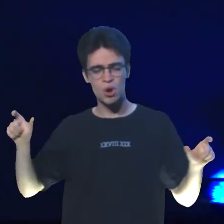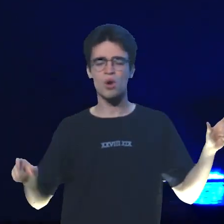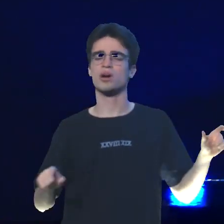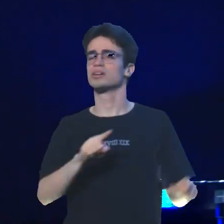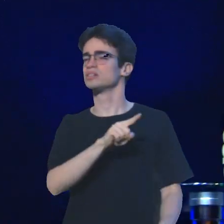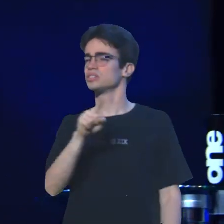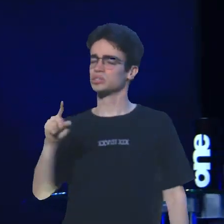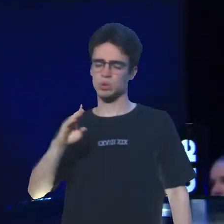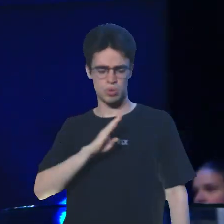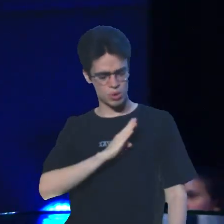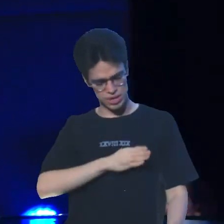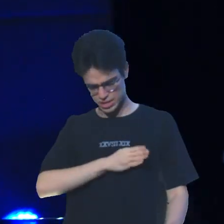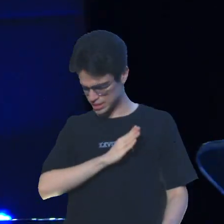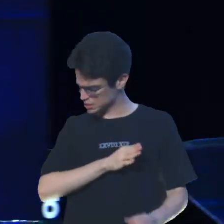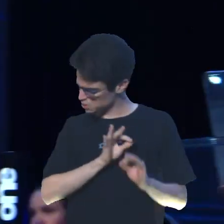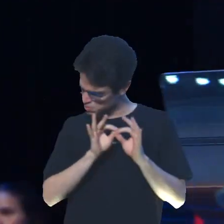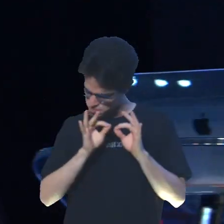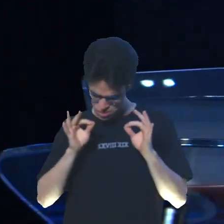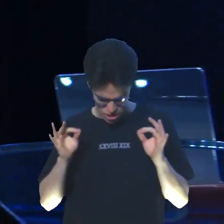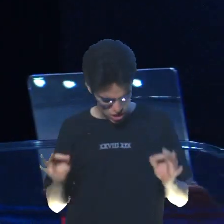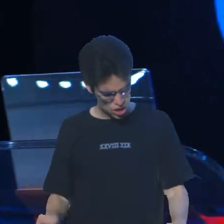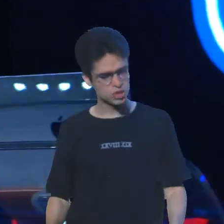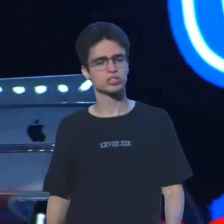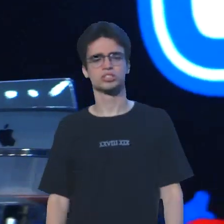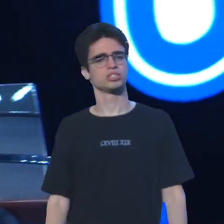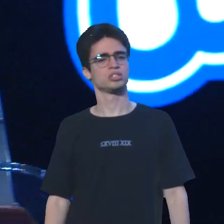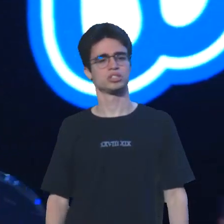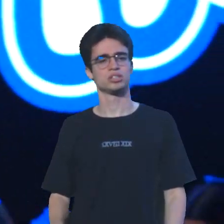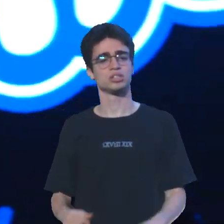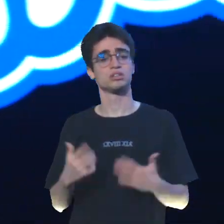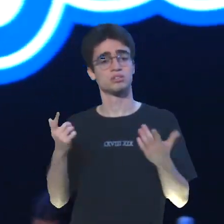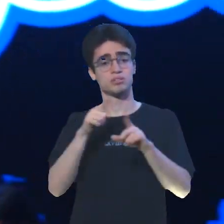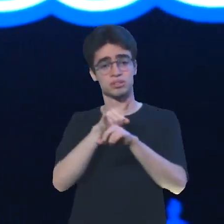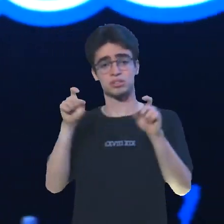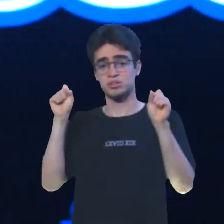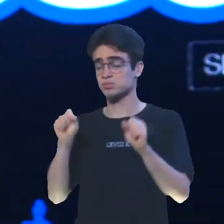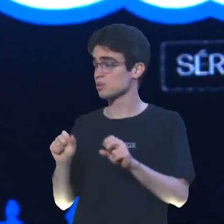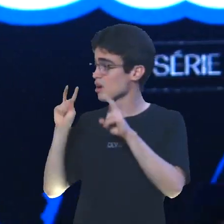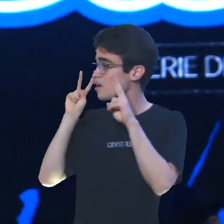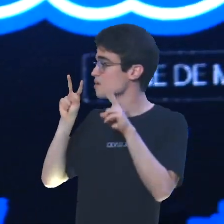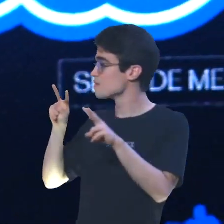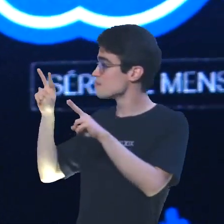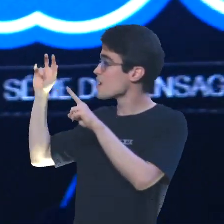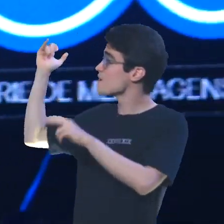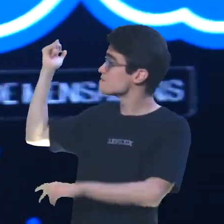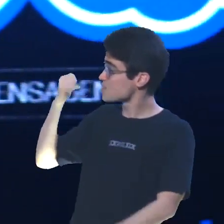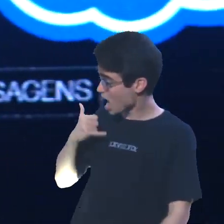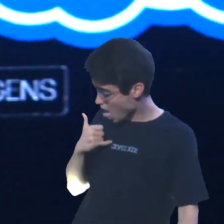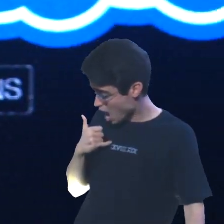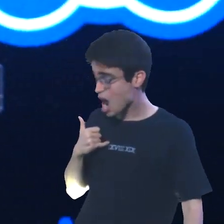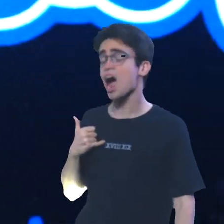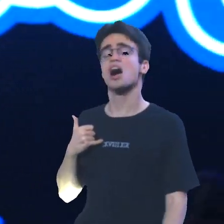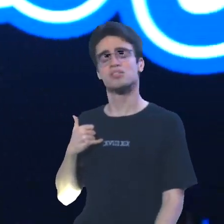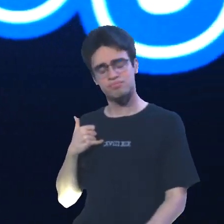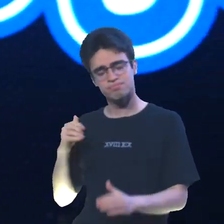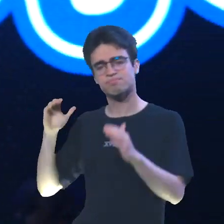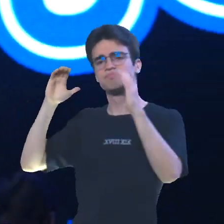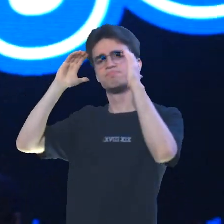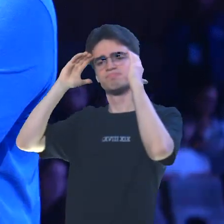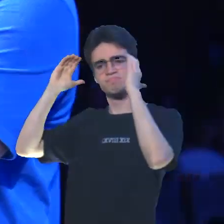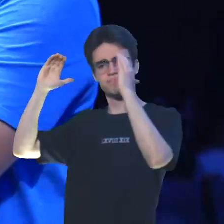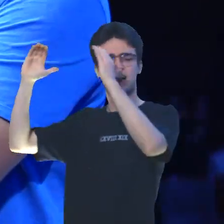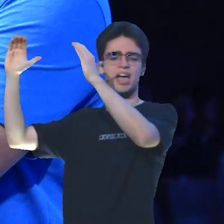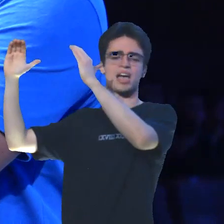coração humilde, para que ouça a sua voz, cumpra o que Ele está